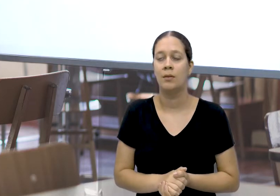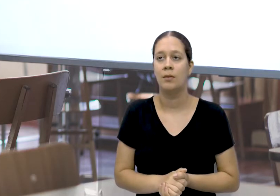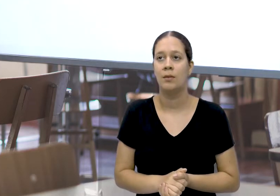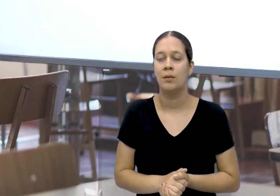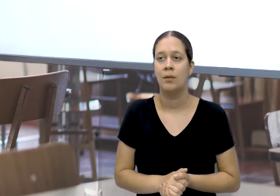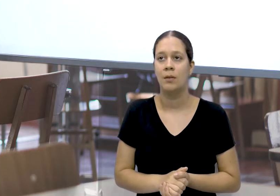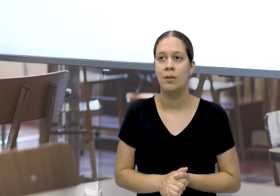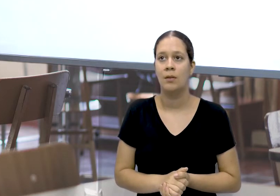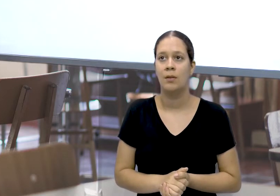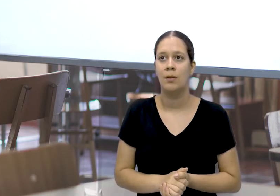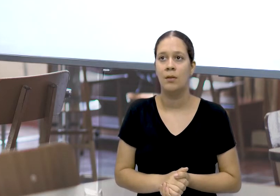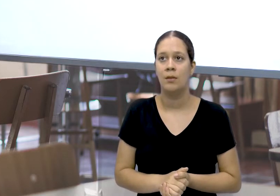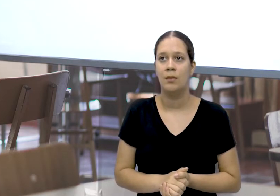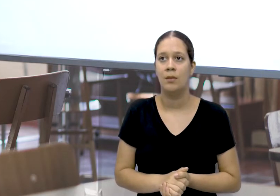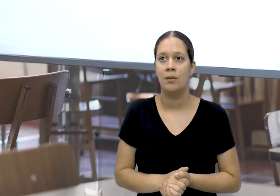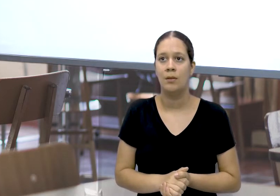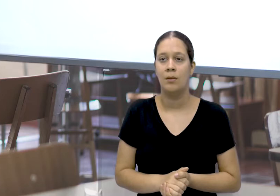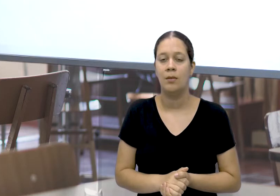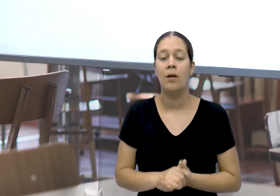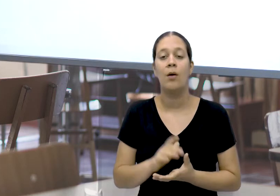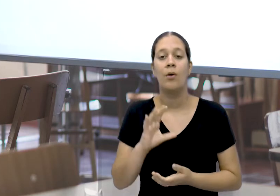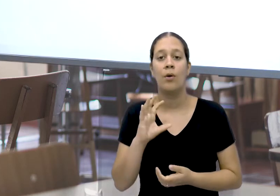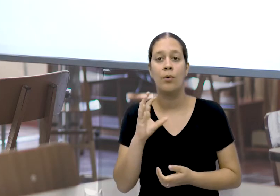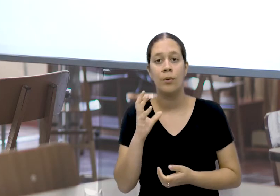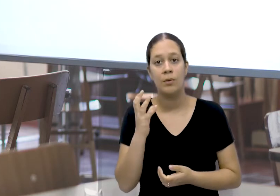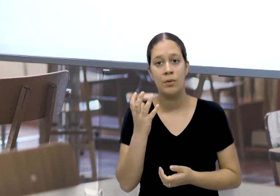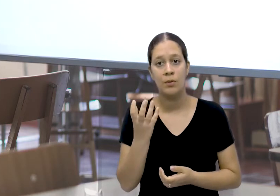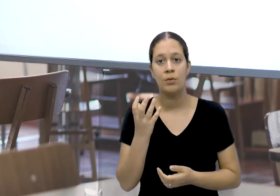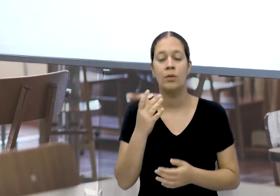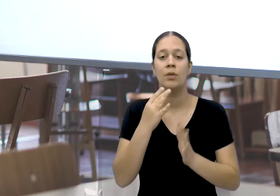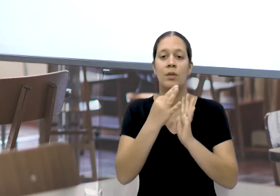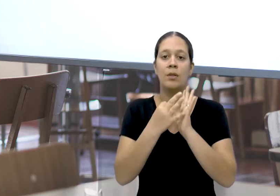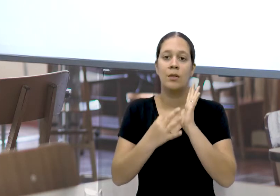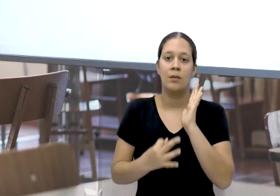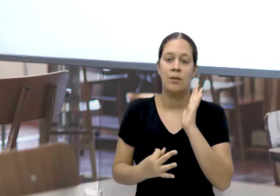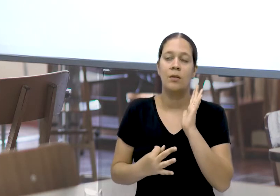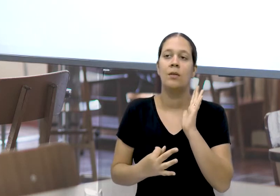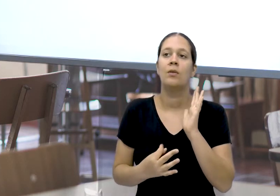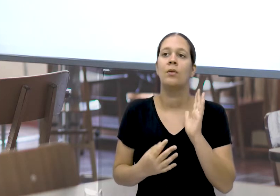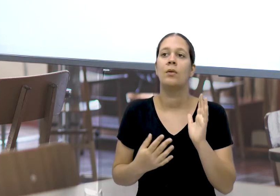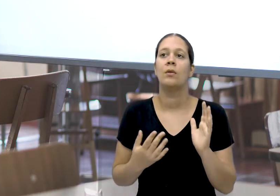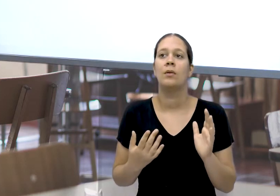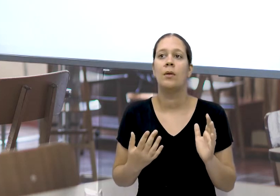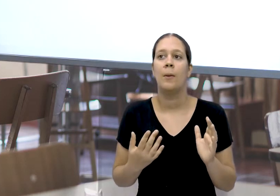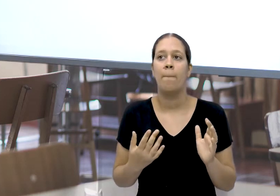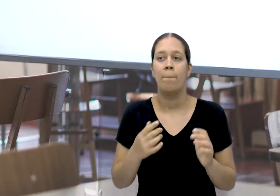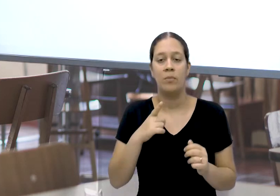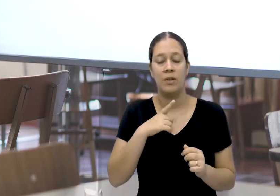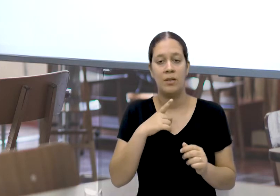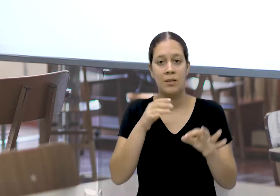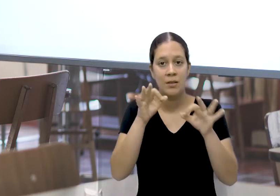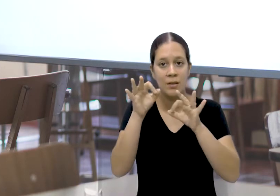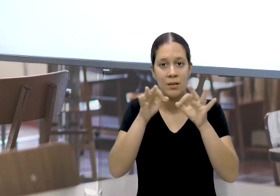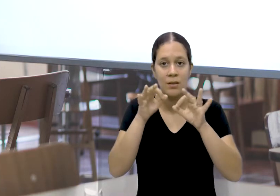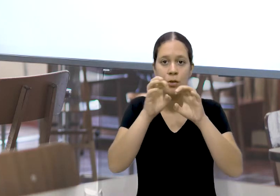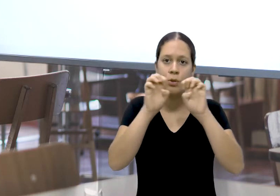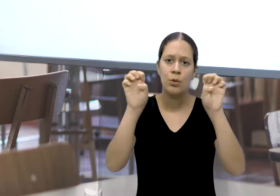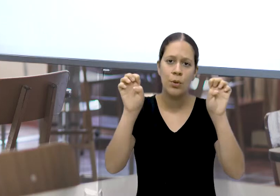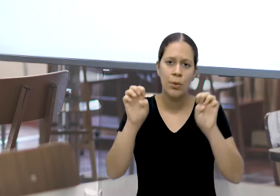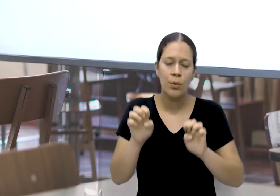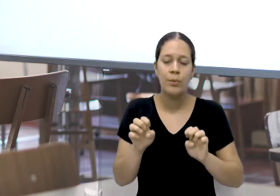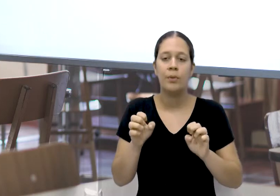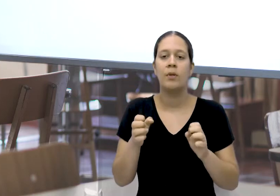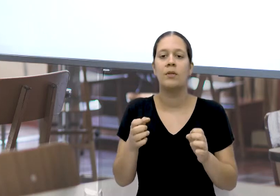para vocês agora há pouco, a apresentação. Nesse momento da apresentação, você vai saber